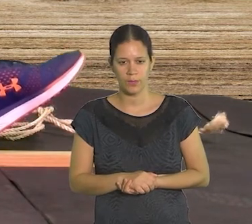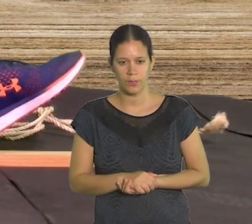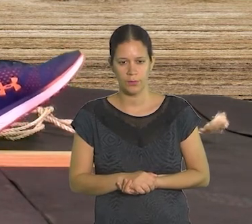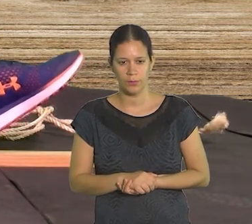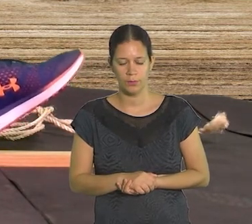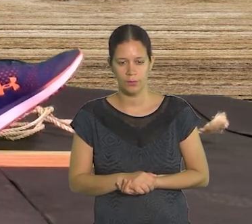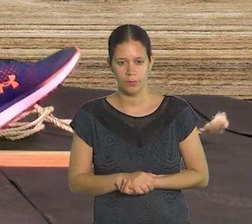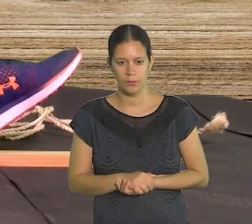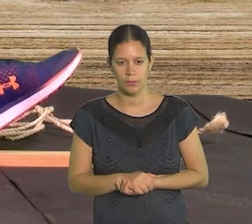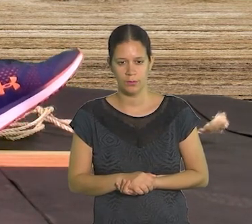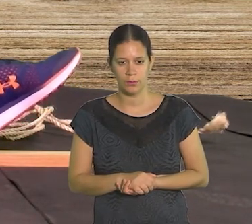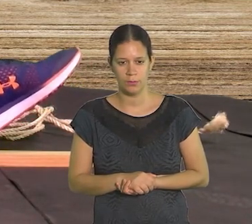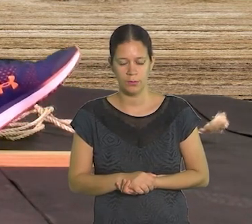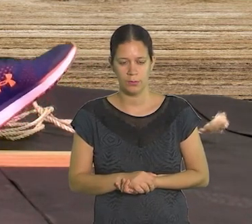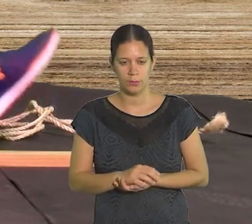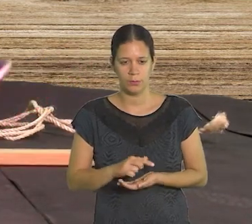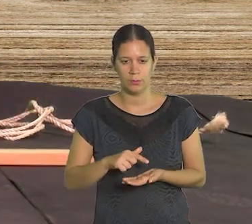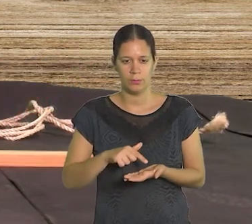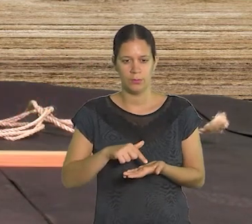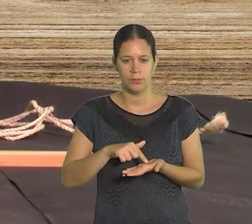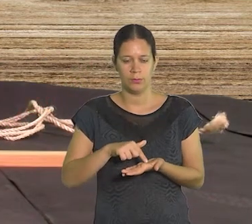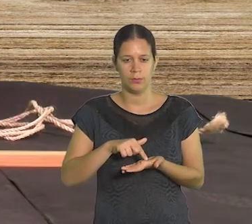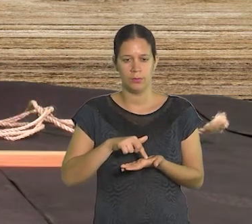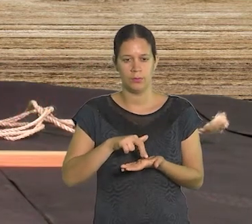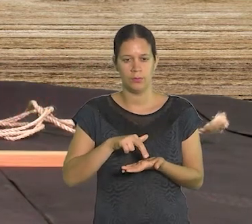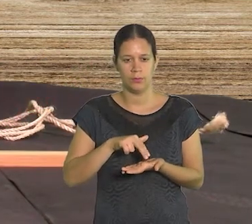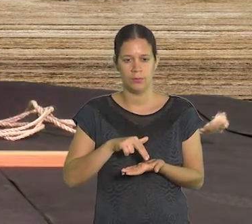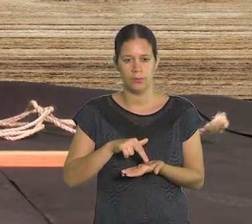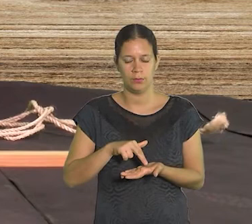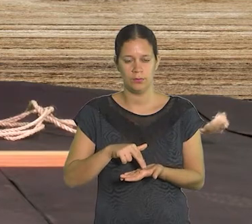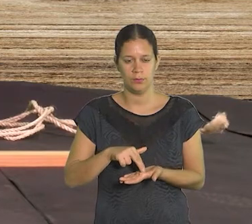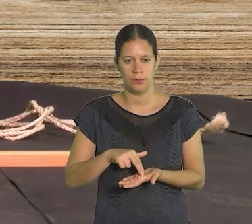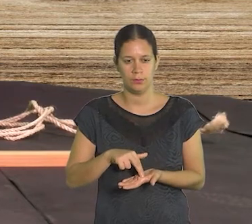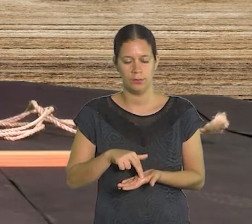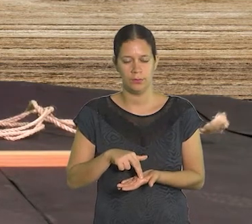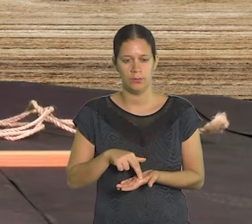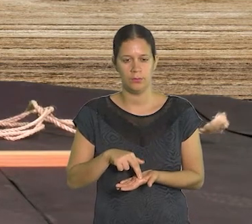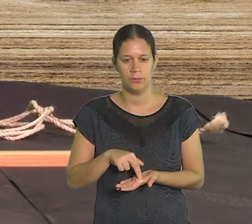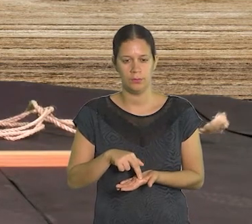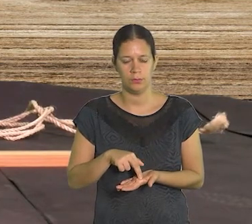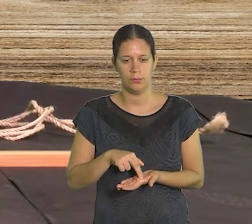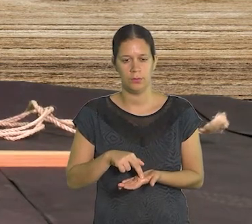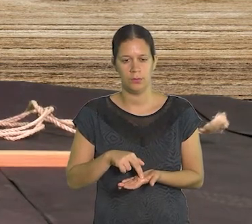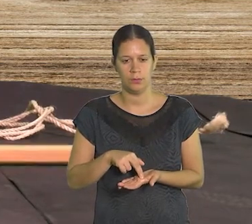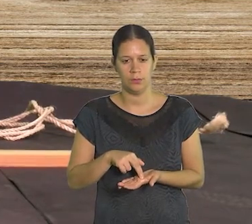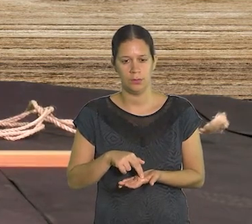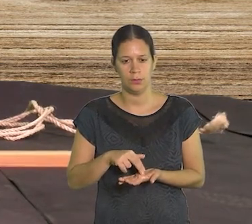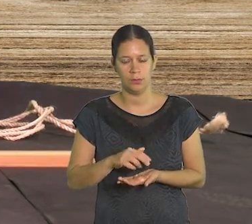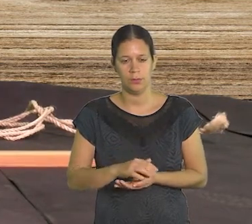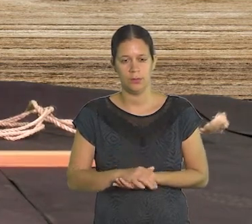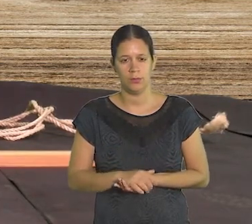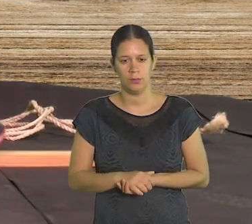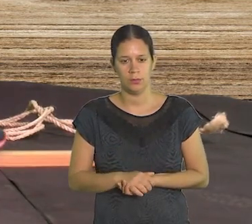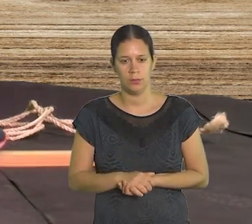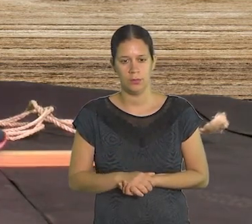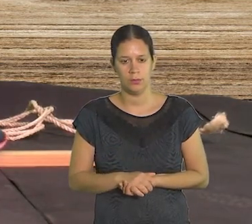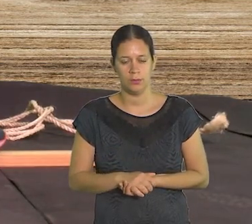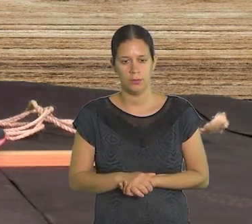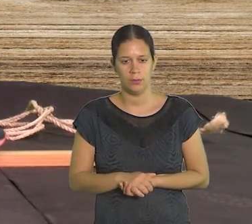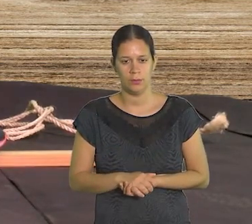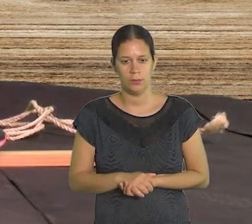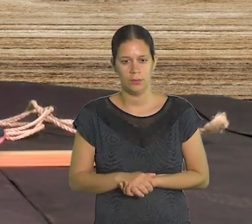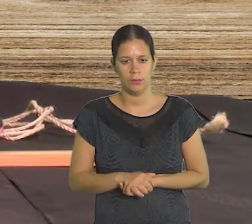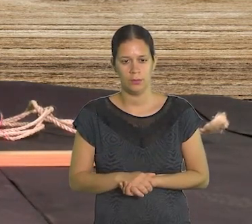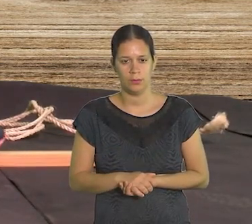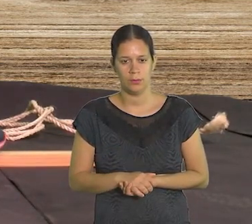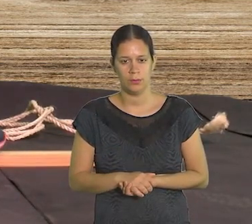ó. Agora eu vou tentar subir e trocar o lado. Então, ó,